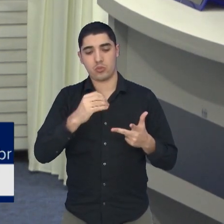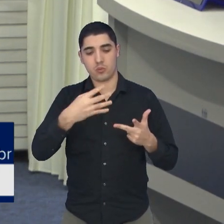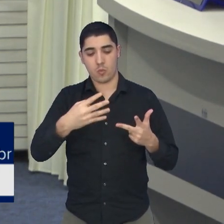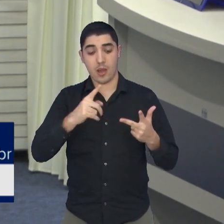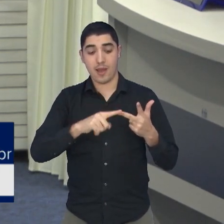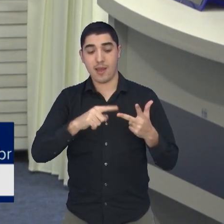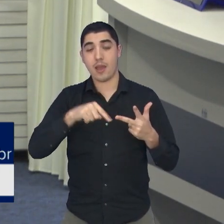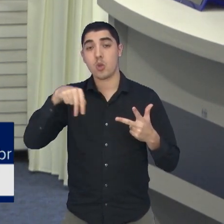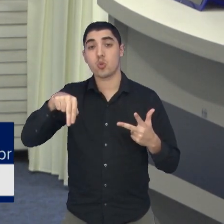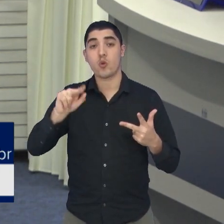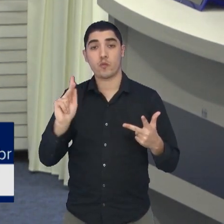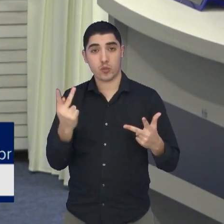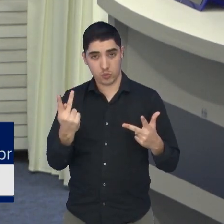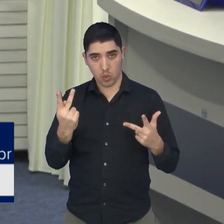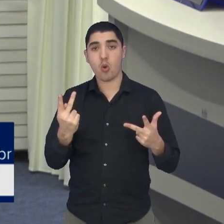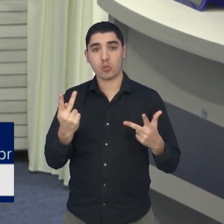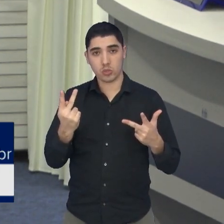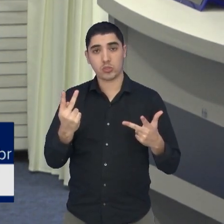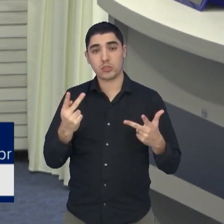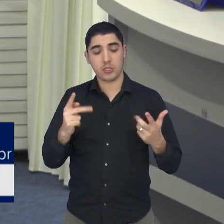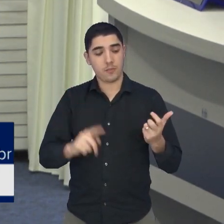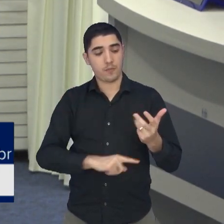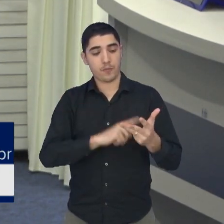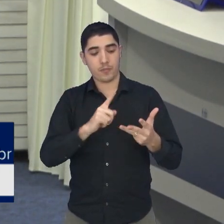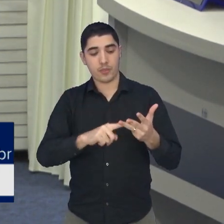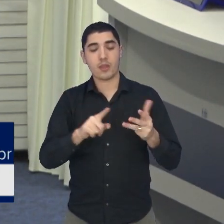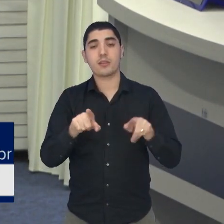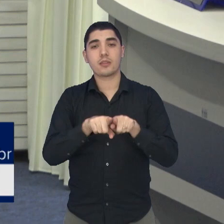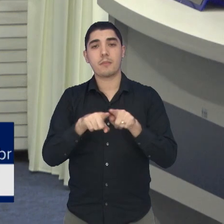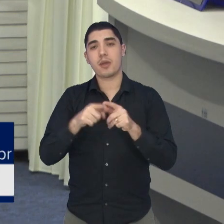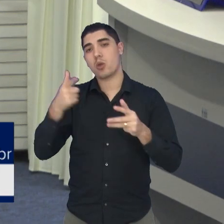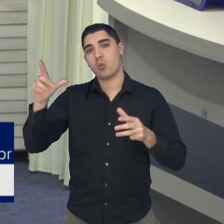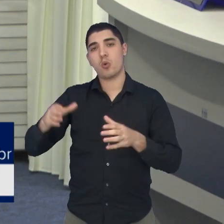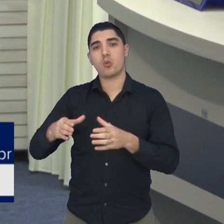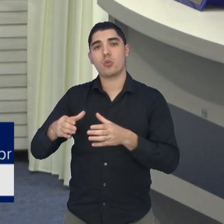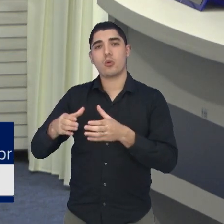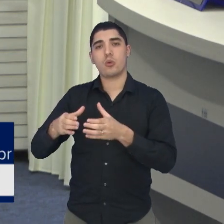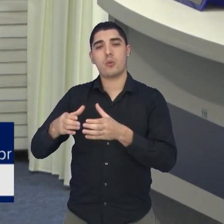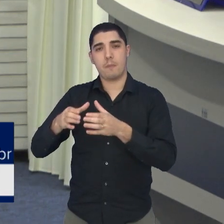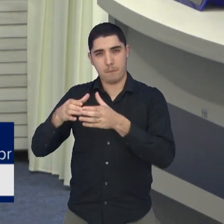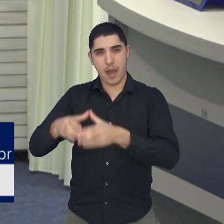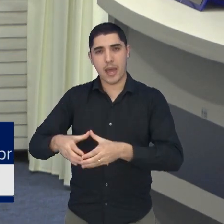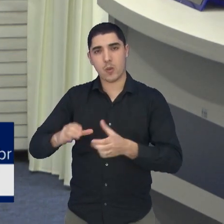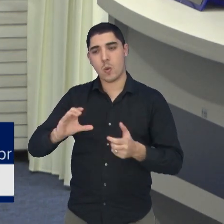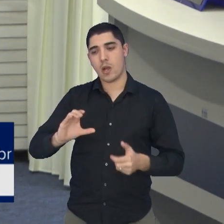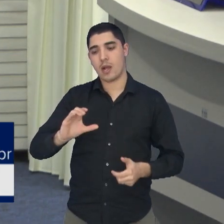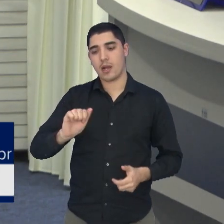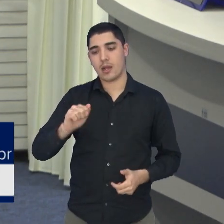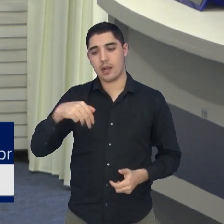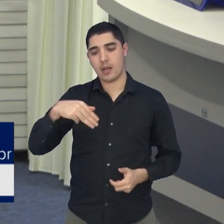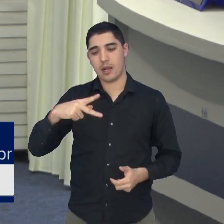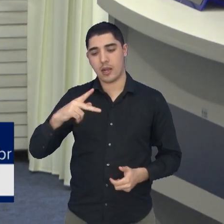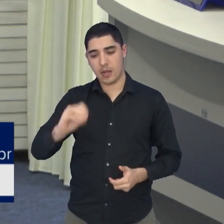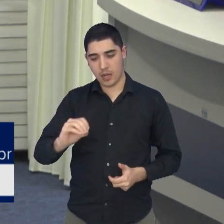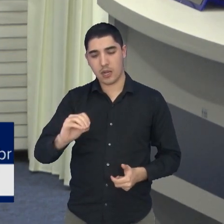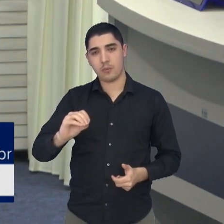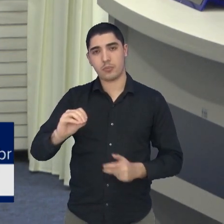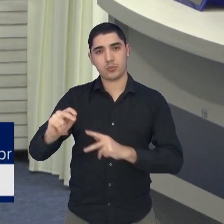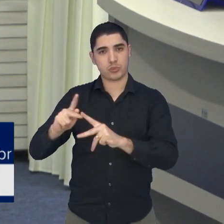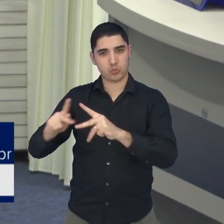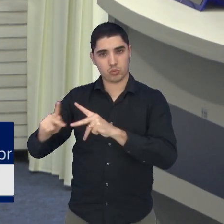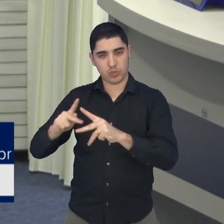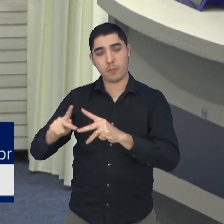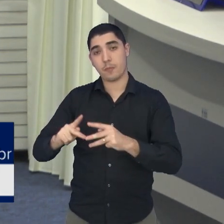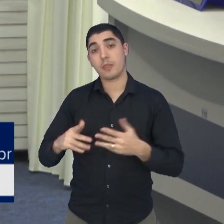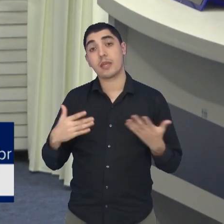Novo Horizonte também, e lá do Campo São José. Então agora sentido centro-bairro.